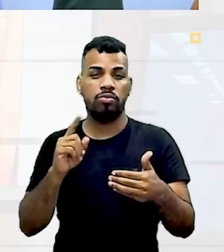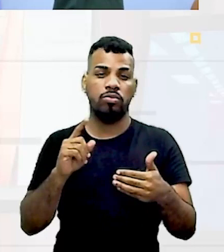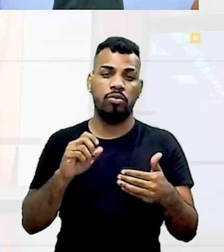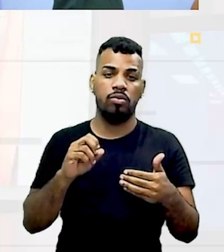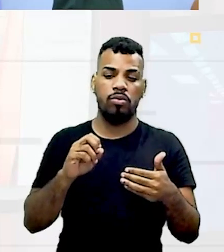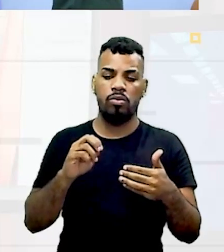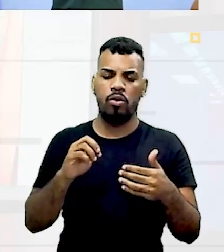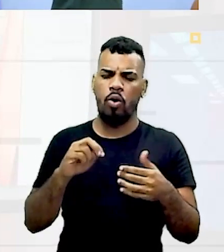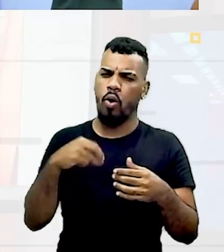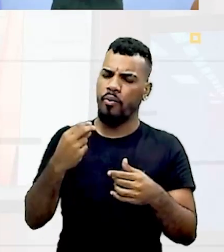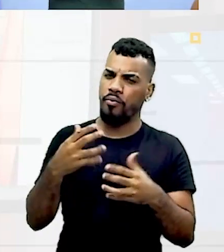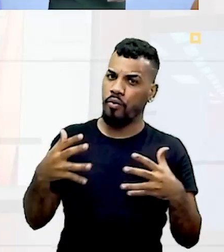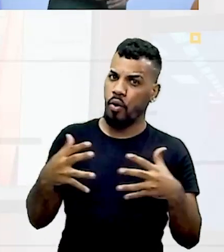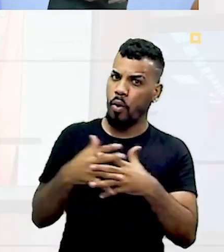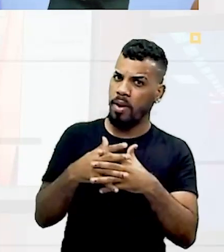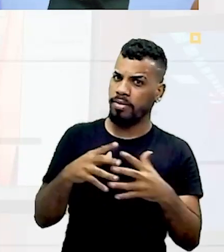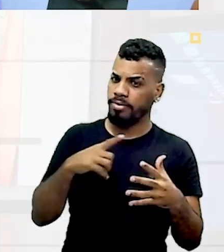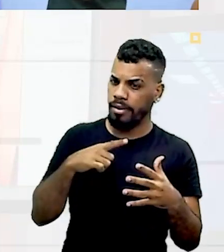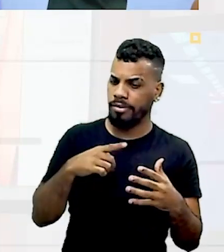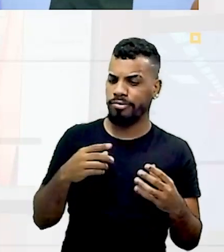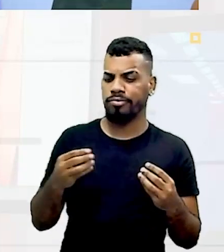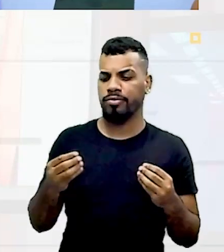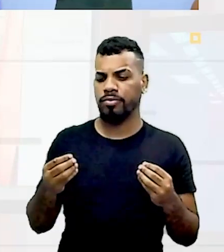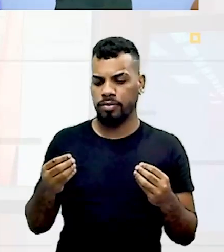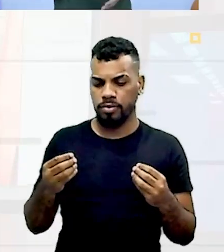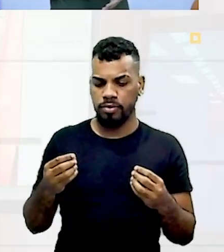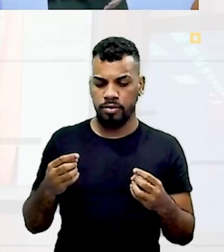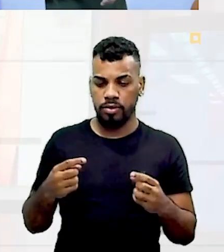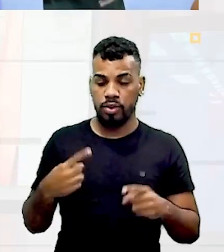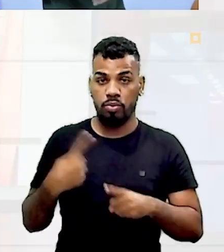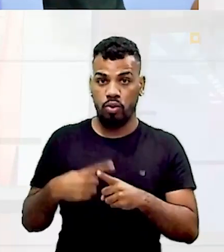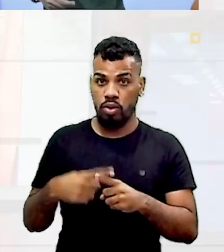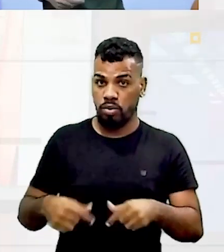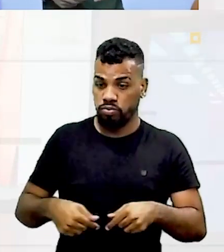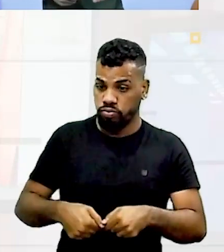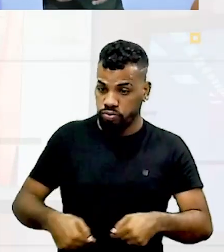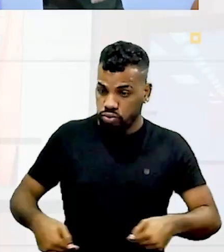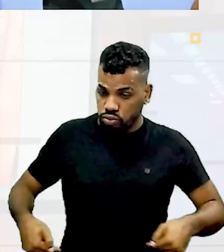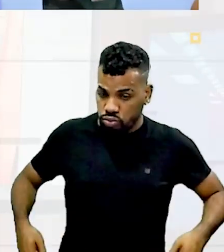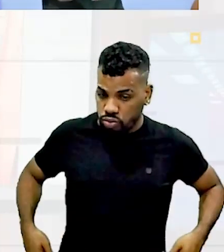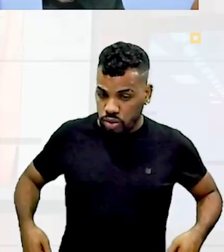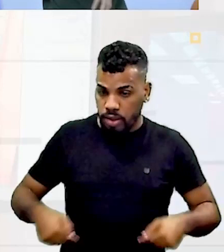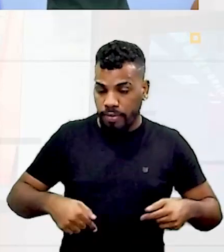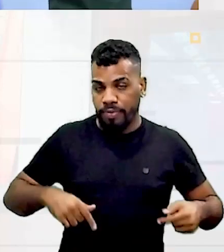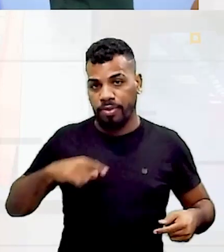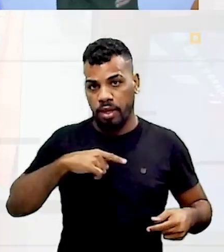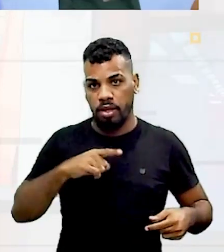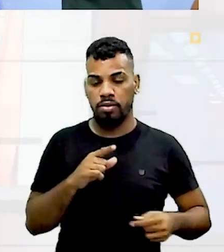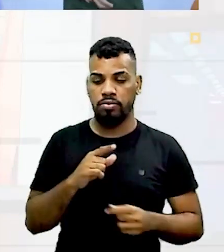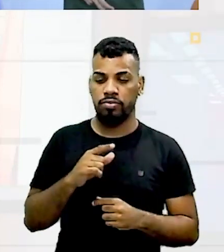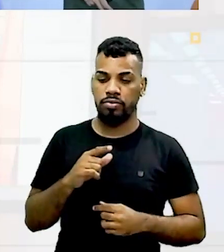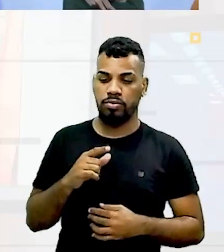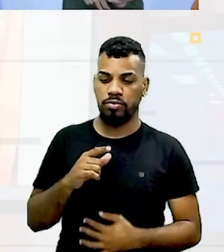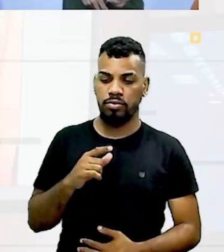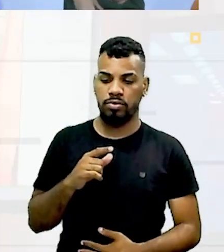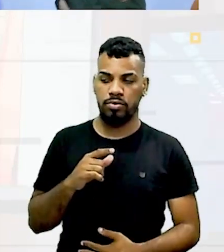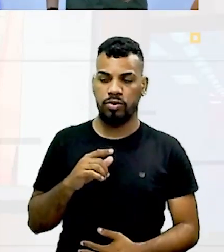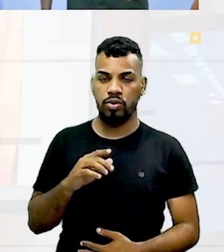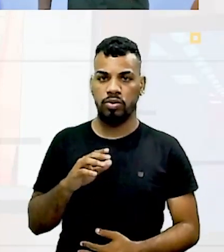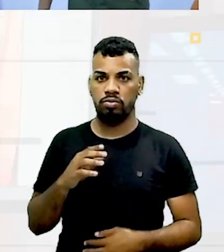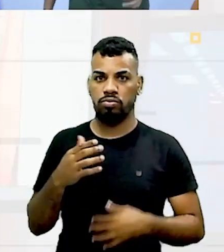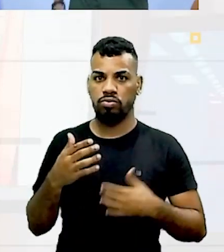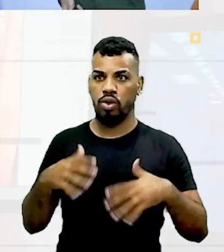um pouco mais complexa, porque a silhueta dele está um pouco borrando junto com o